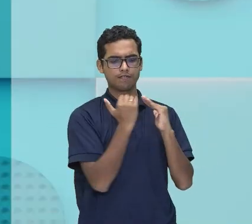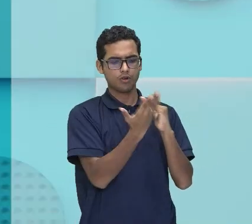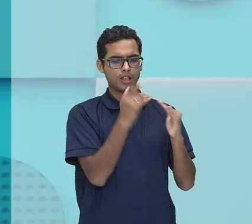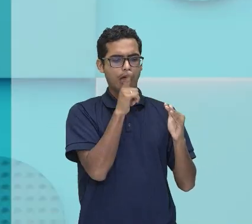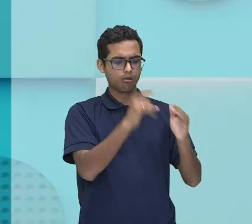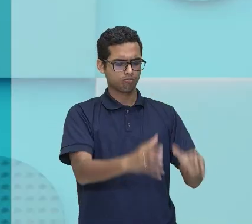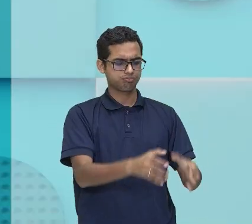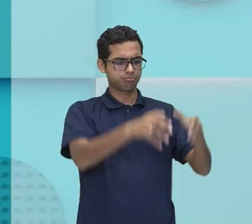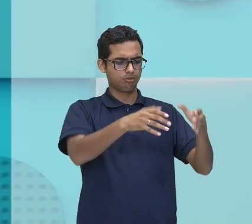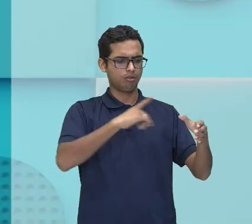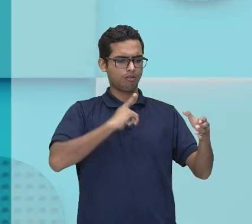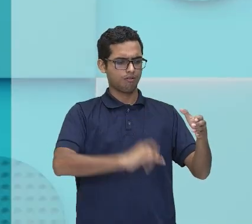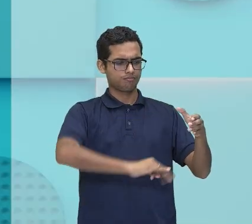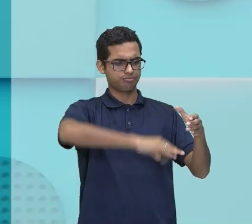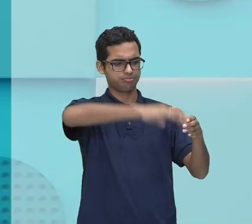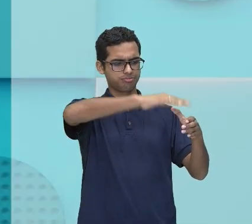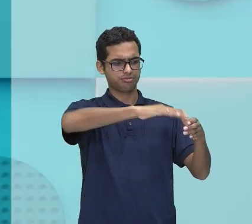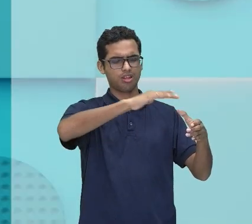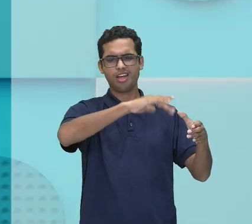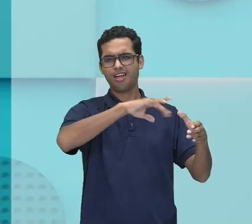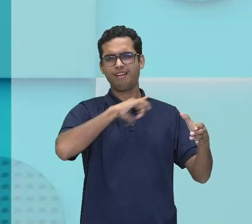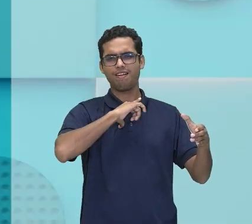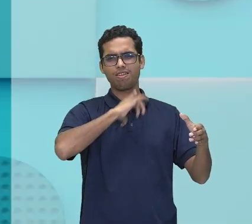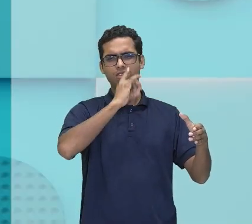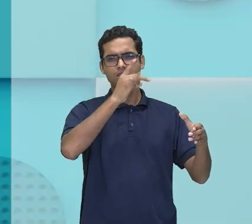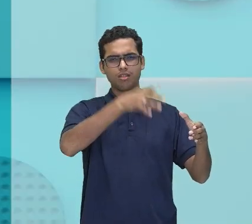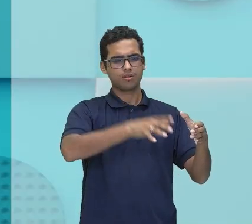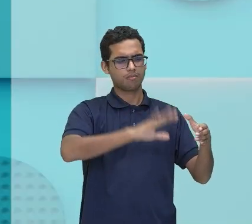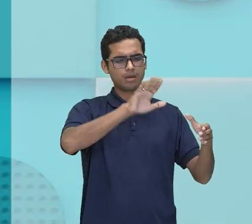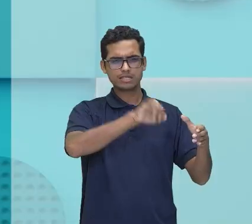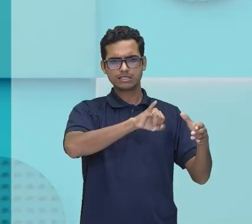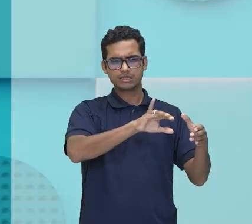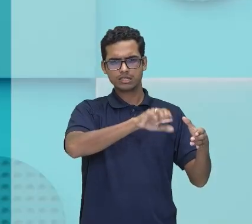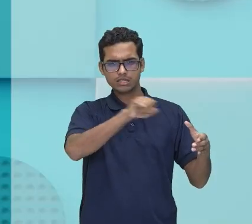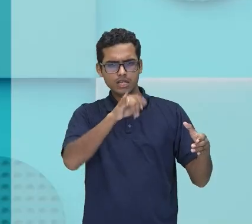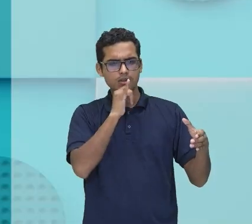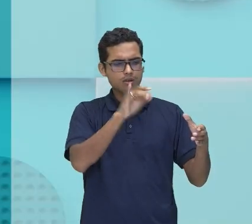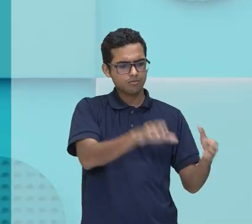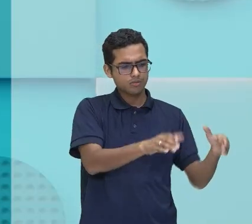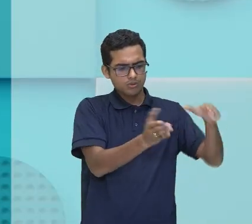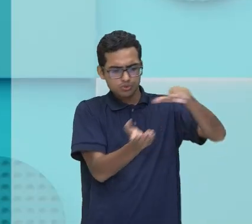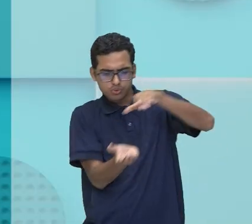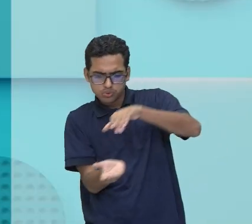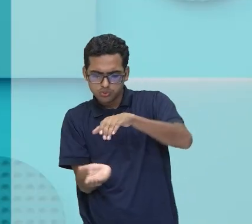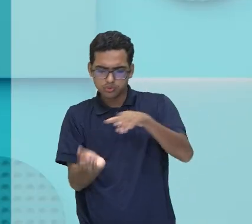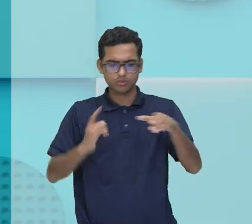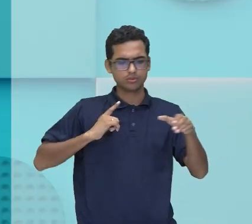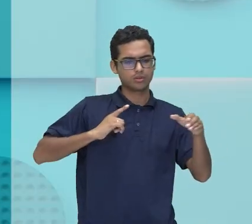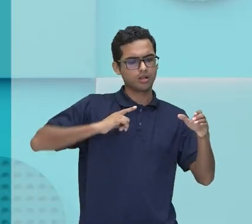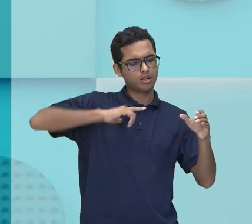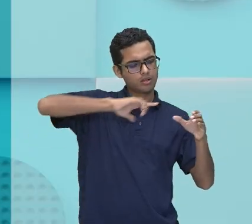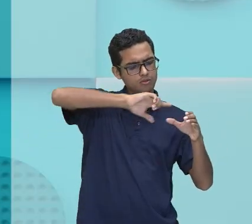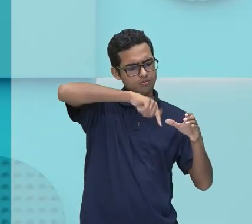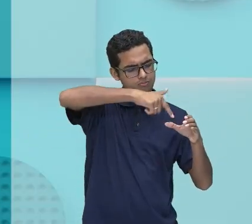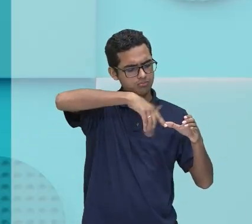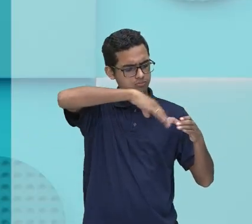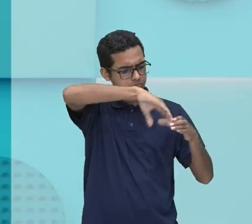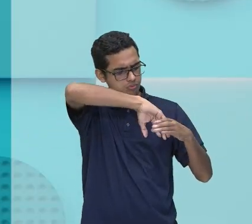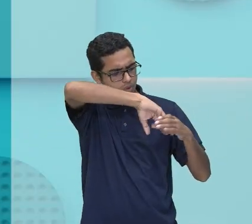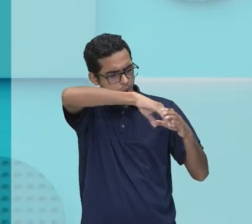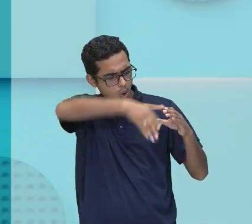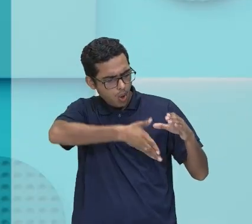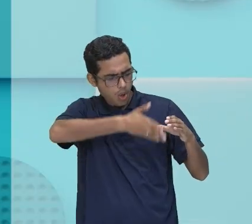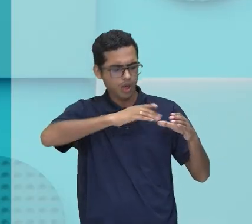facilidade. Mesmo que eu jogue a água, mas se eu não lavar, tirar aquele lodo ao redor do recipiente, os ovos já ficam ali também